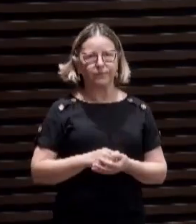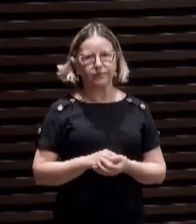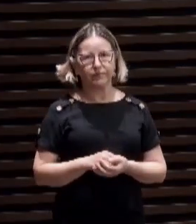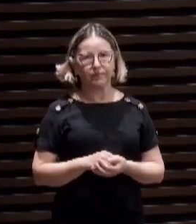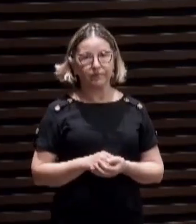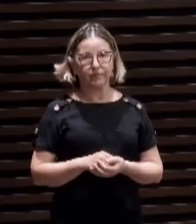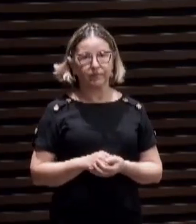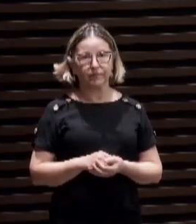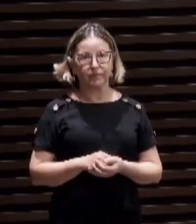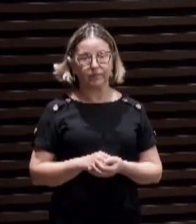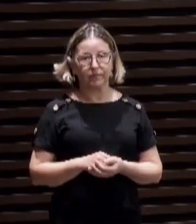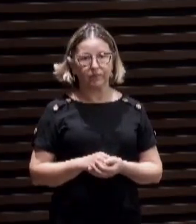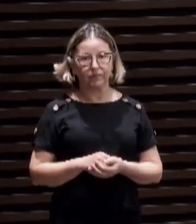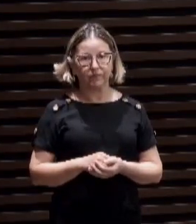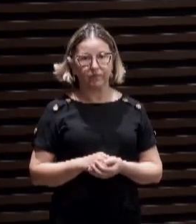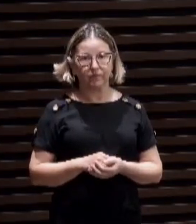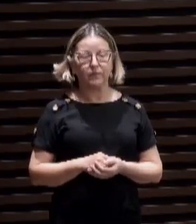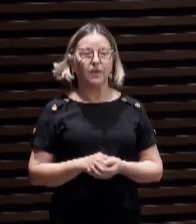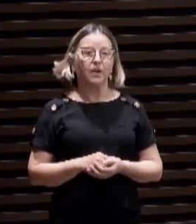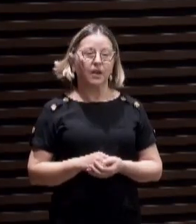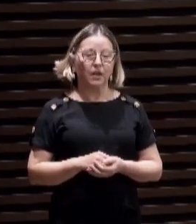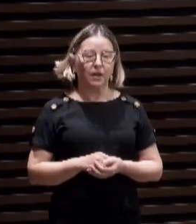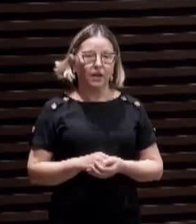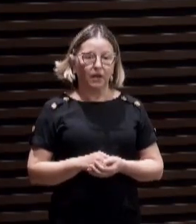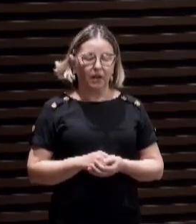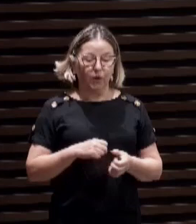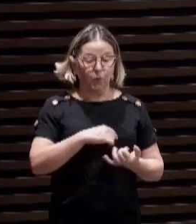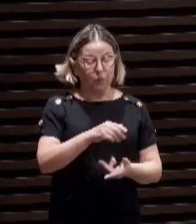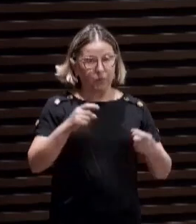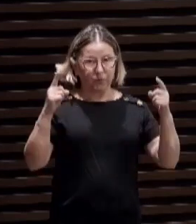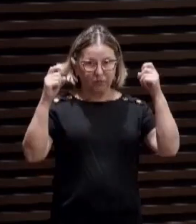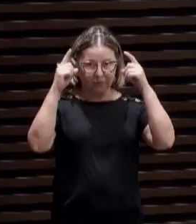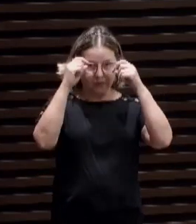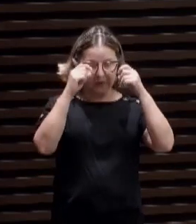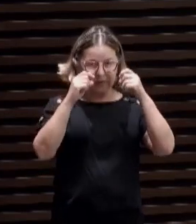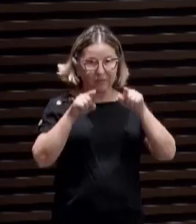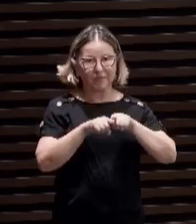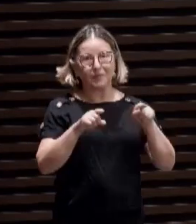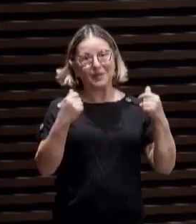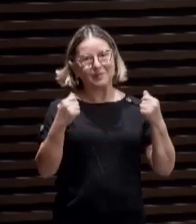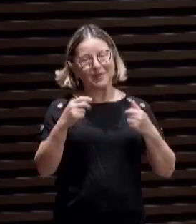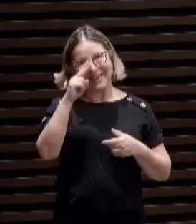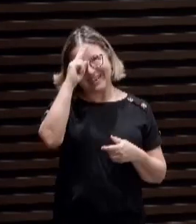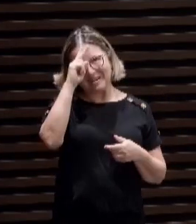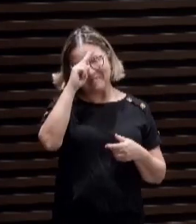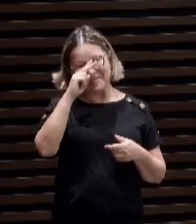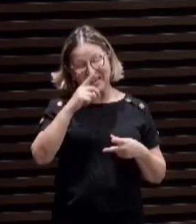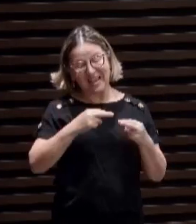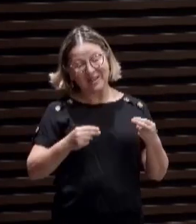As coisas estão complicadas de fato, mas eu quero trazer à memória aquilo que me dá esperança, que